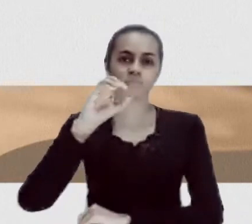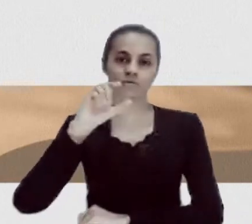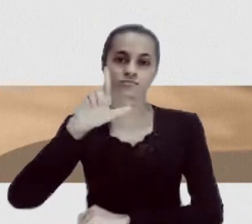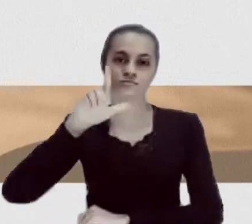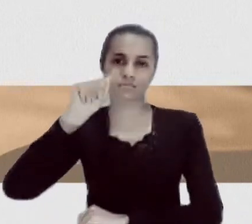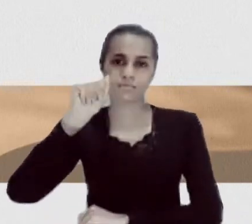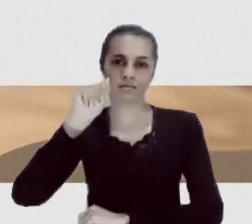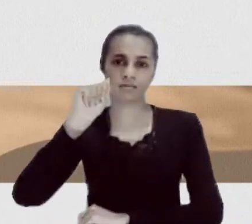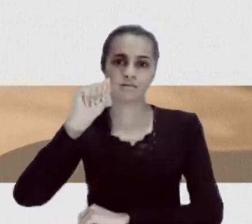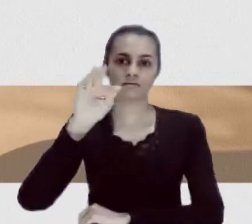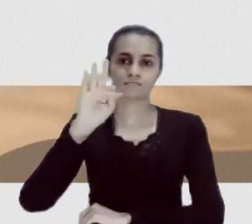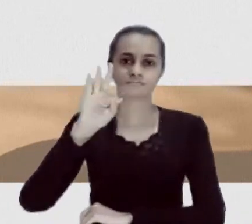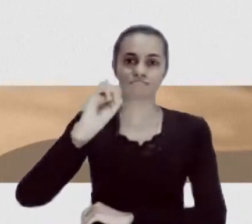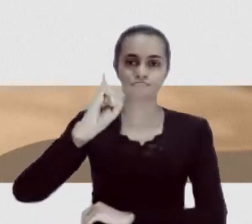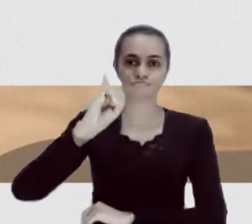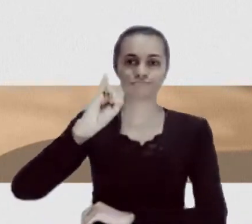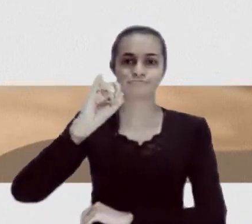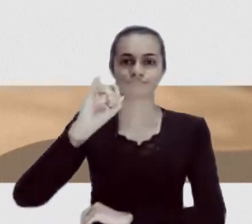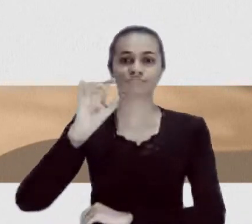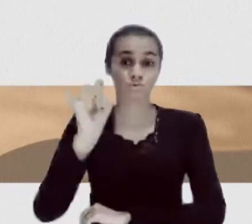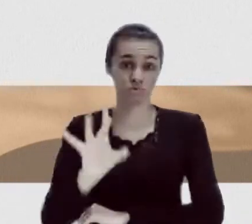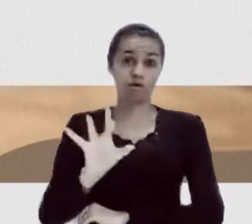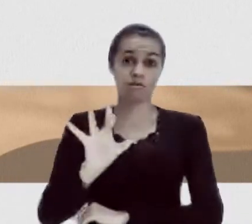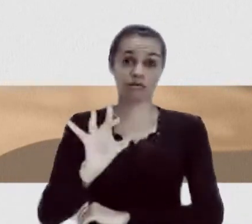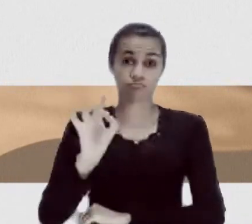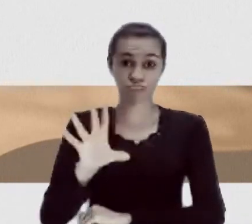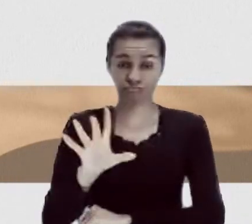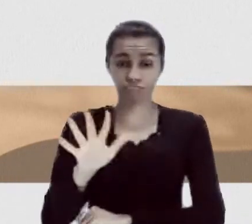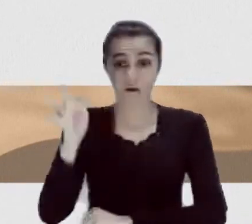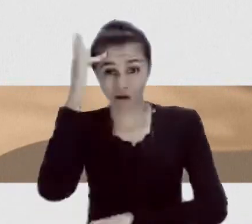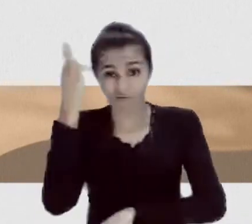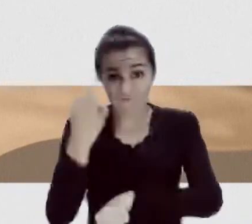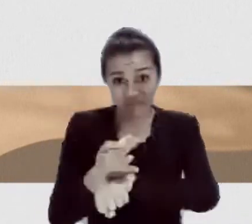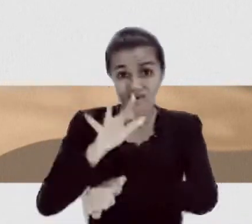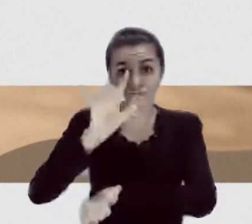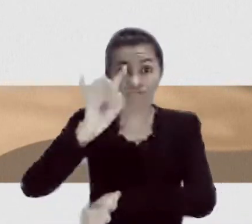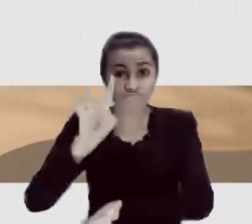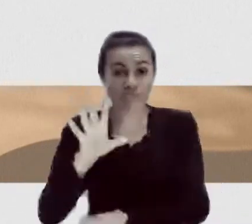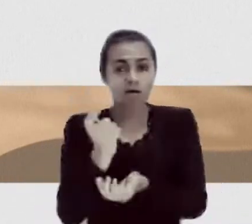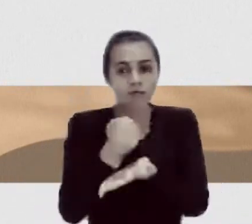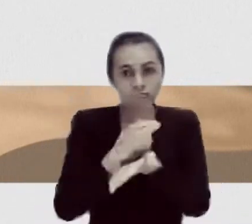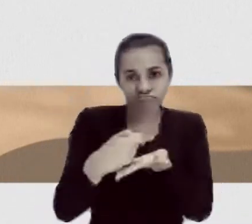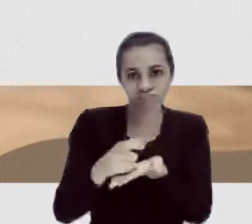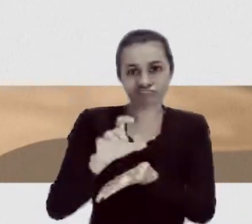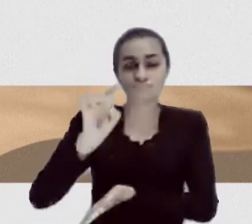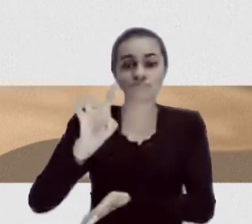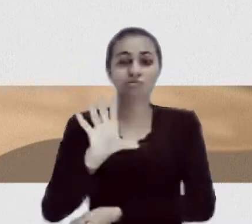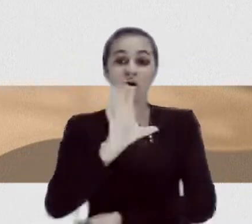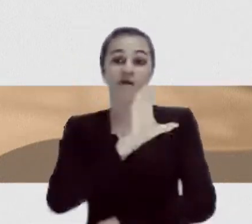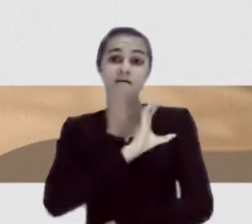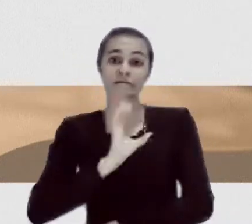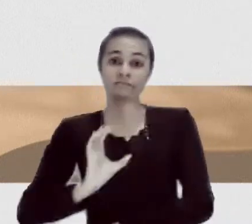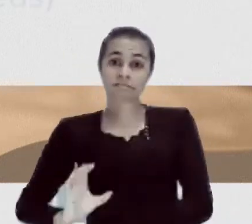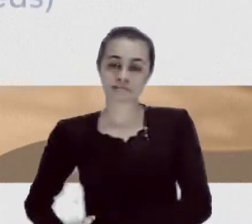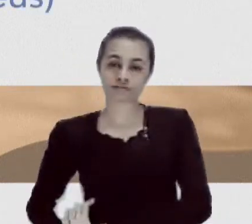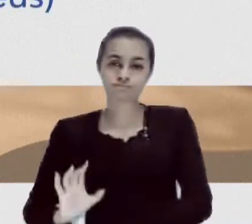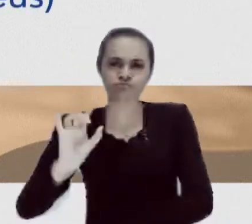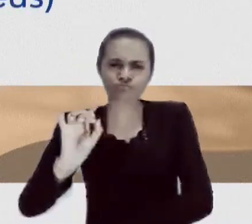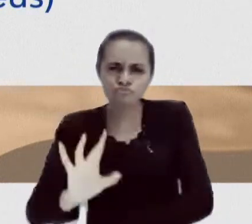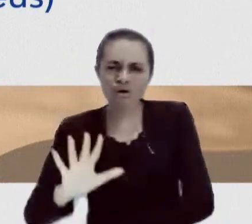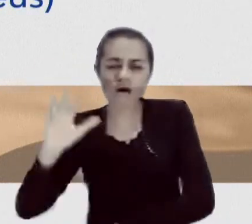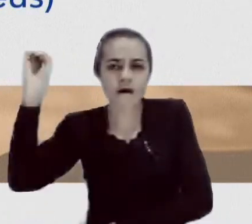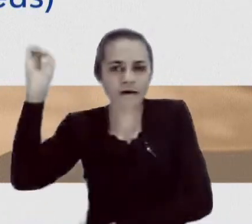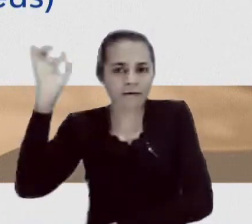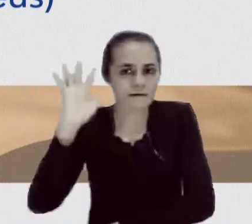Sola Scriptura, somente a Escritura. Solus Christus, somente Cristo. Sola gratia, somente a graça.